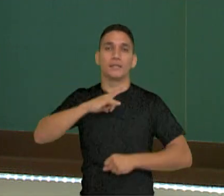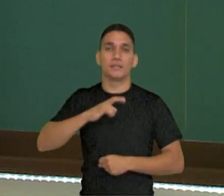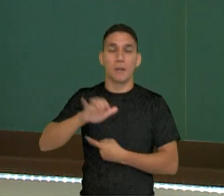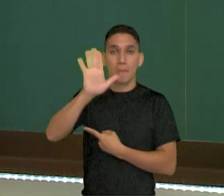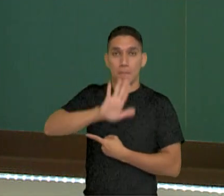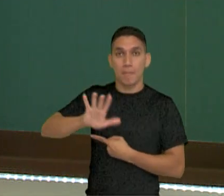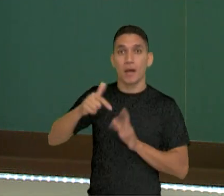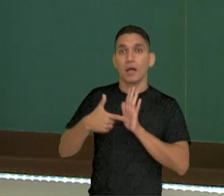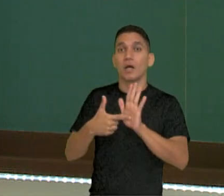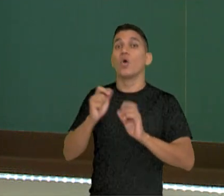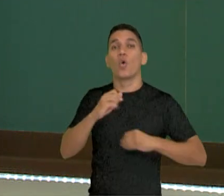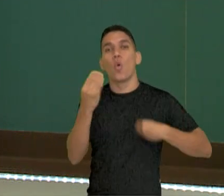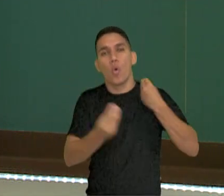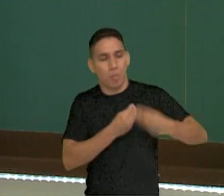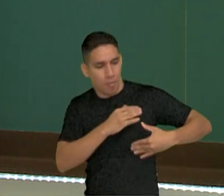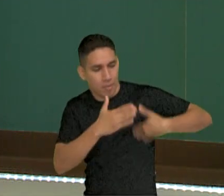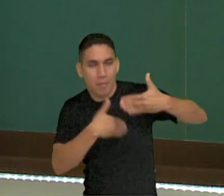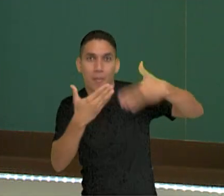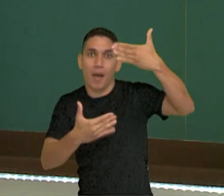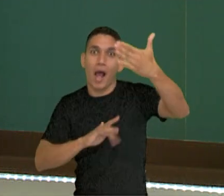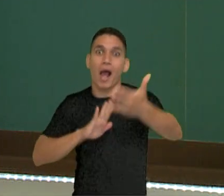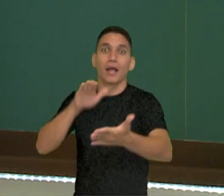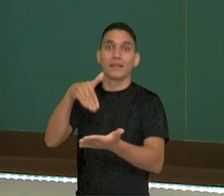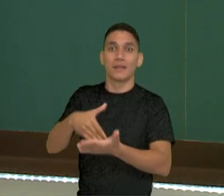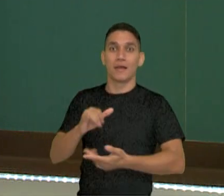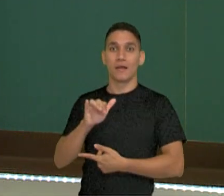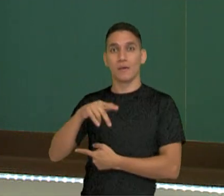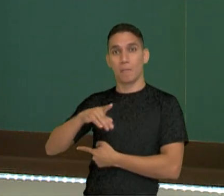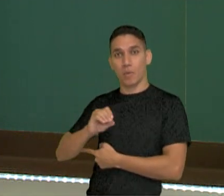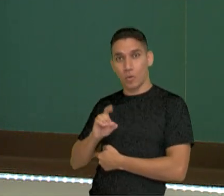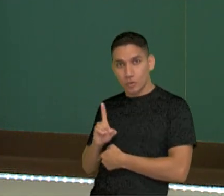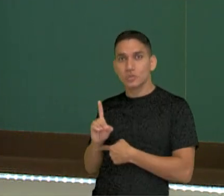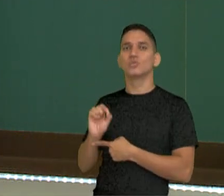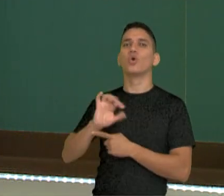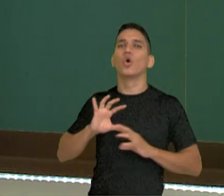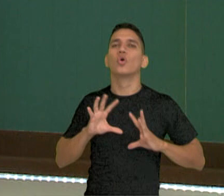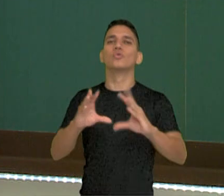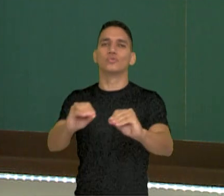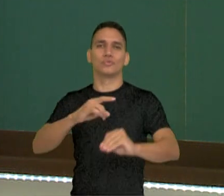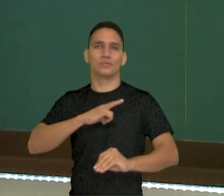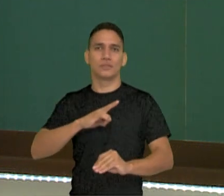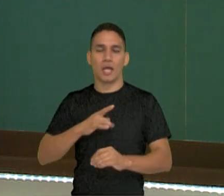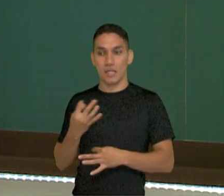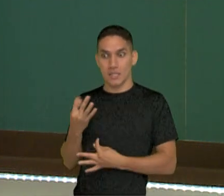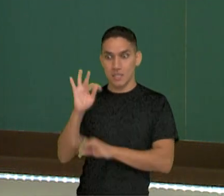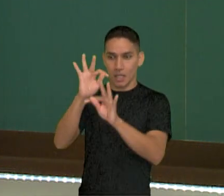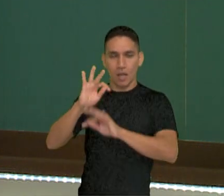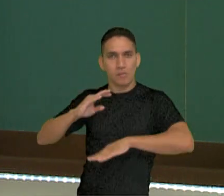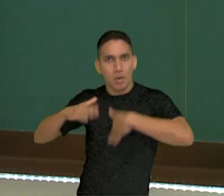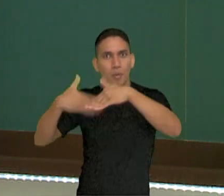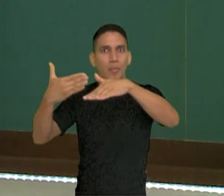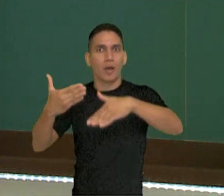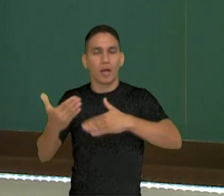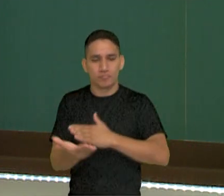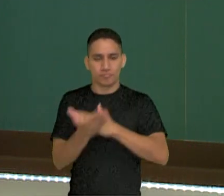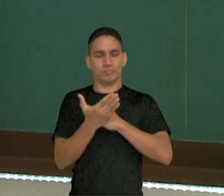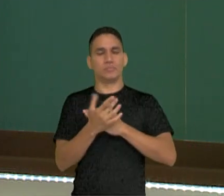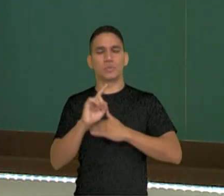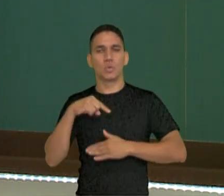a evolução, né, até o iPod, toda essa tecnologia que nos proporciona